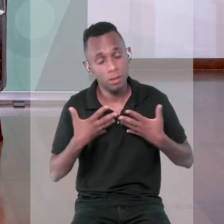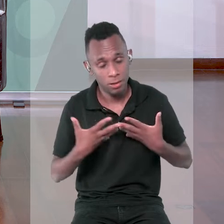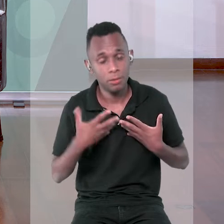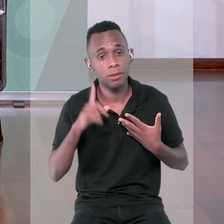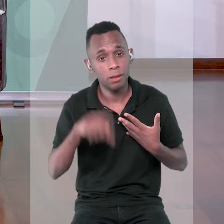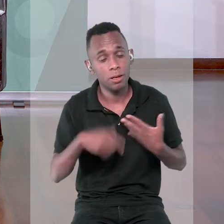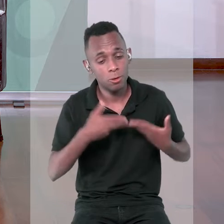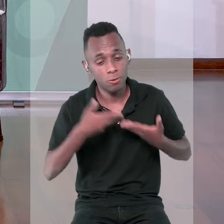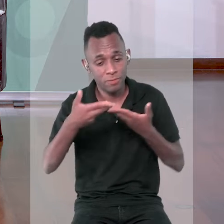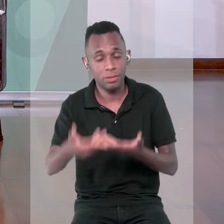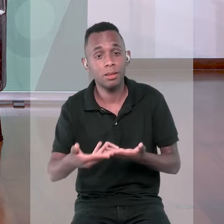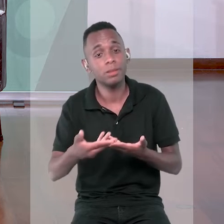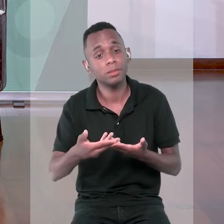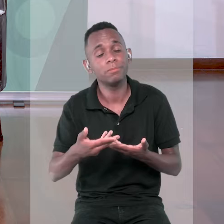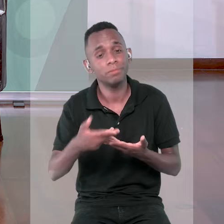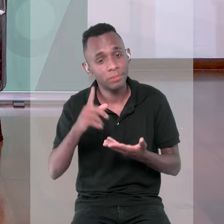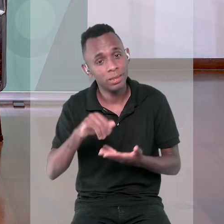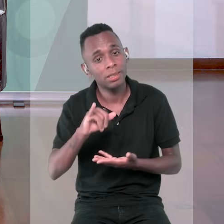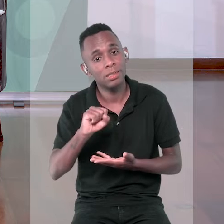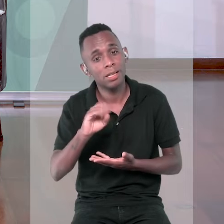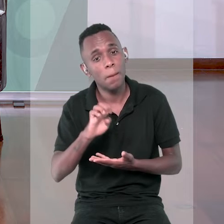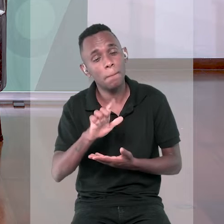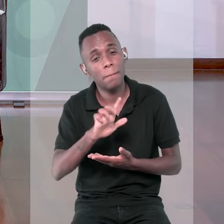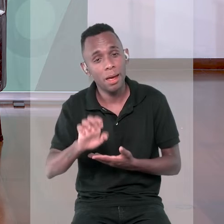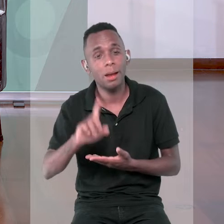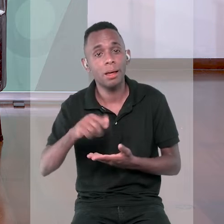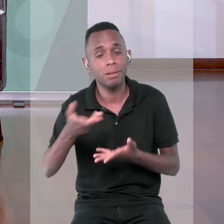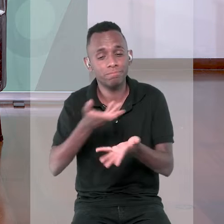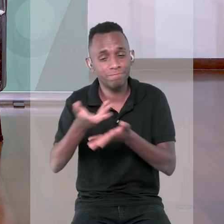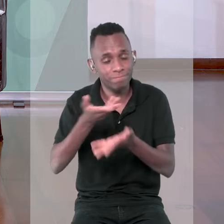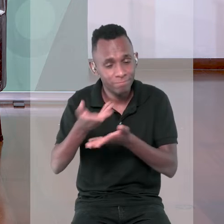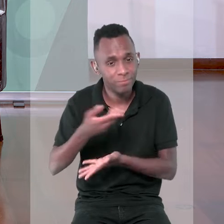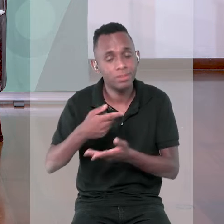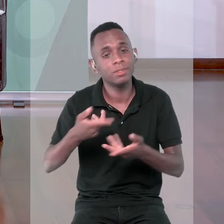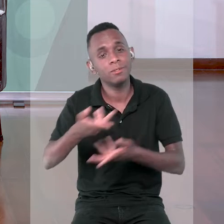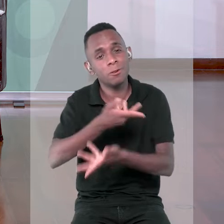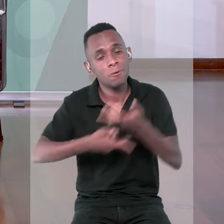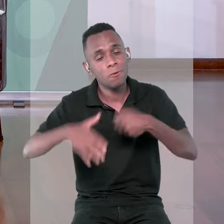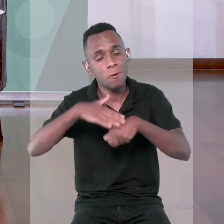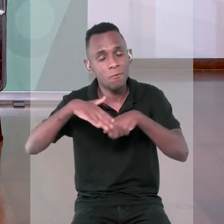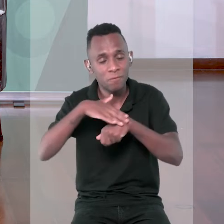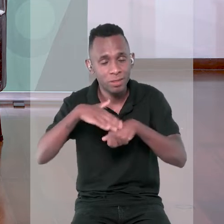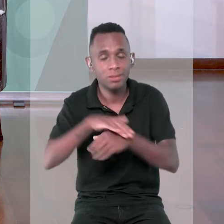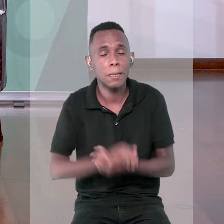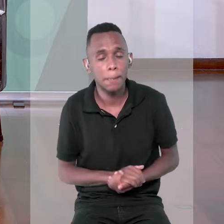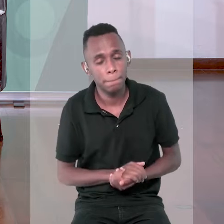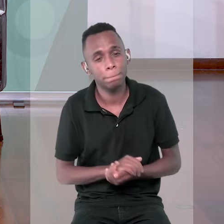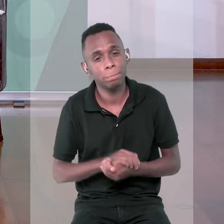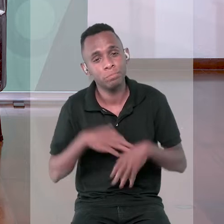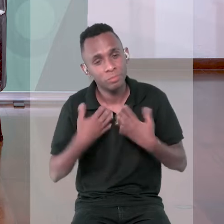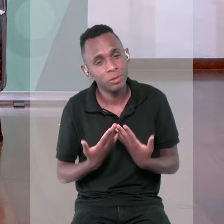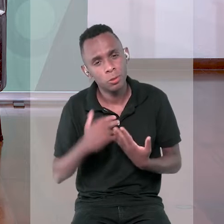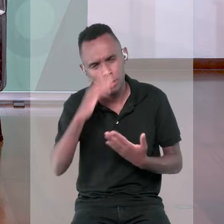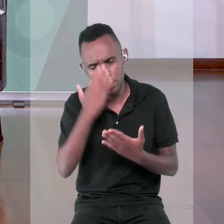de ter sido convidada pela querida Isabelle Anchieta para fazer a mediação dessa conversa. E eu acho